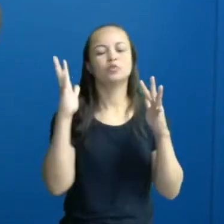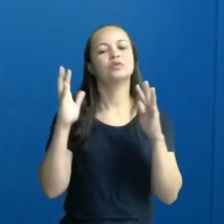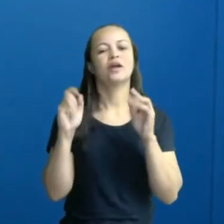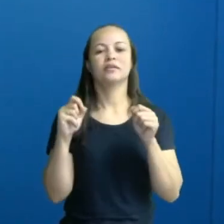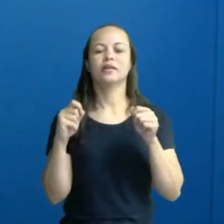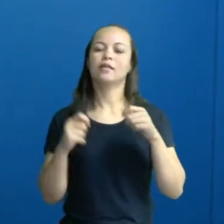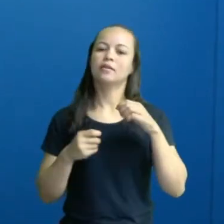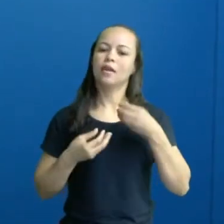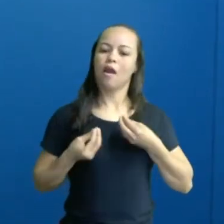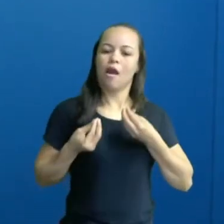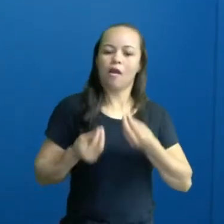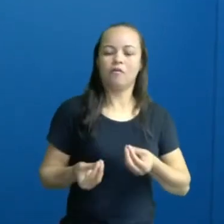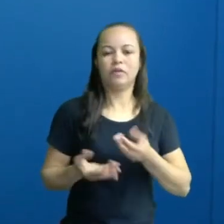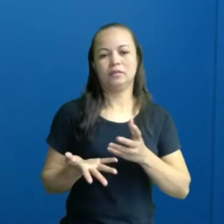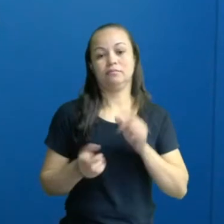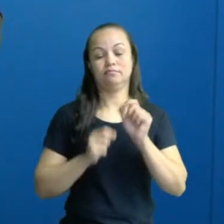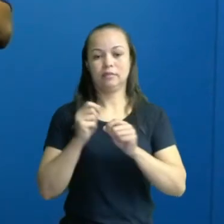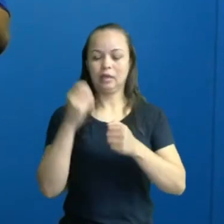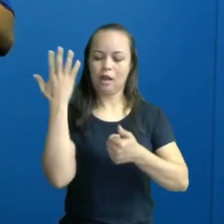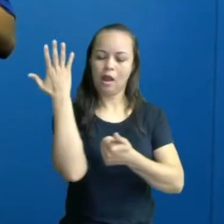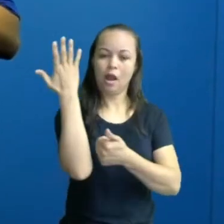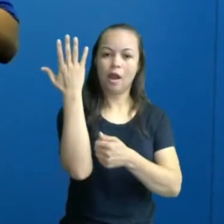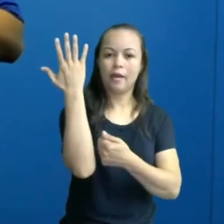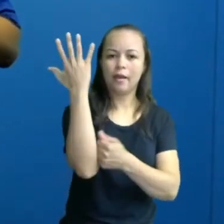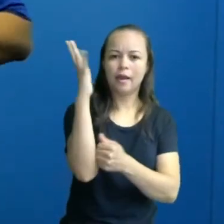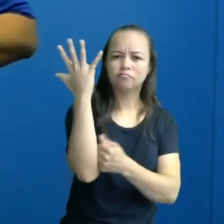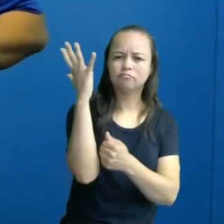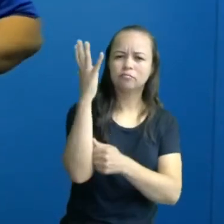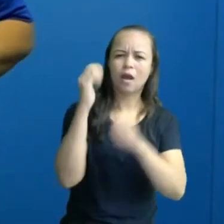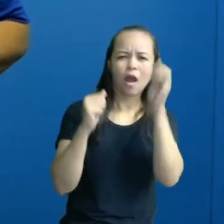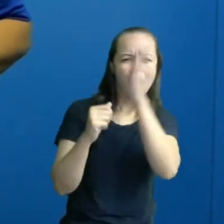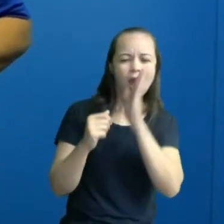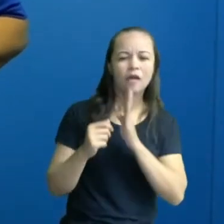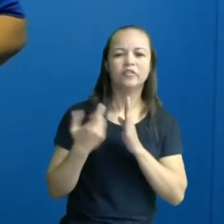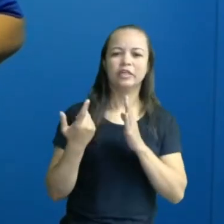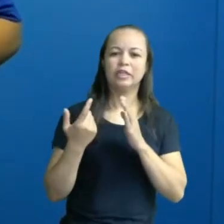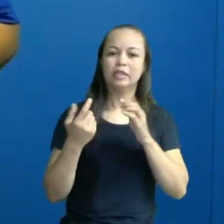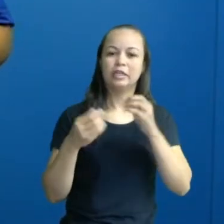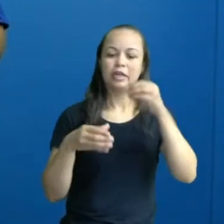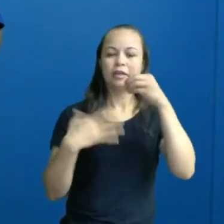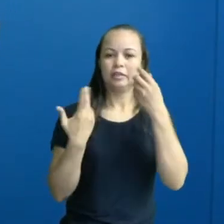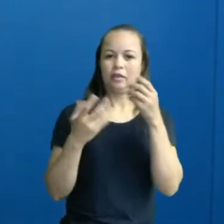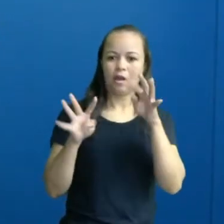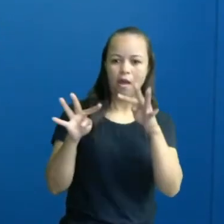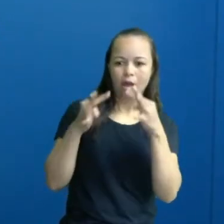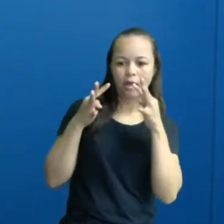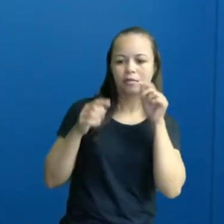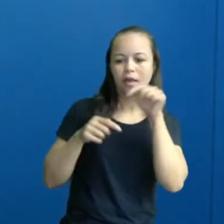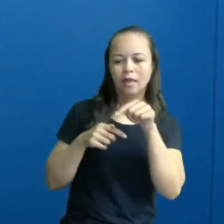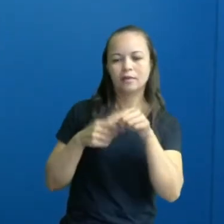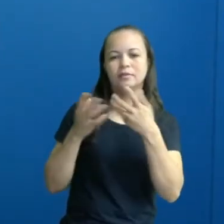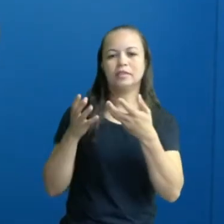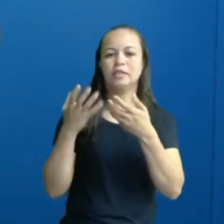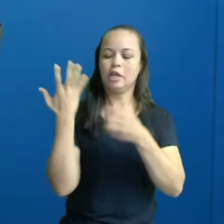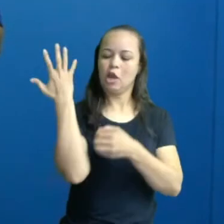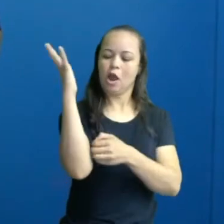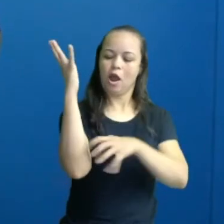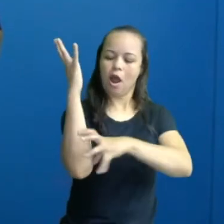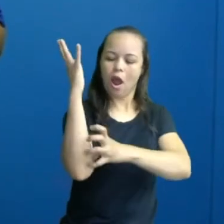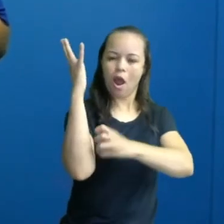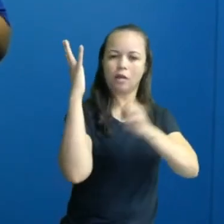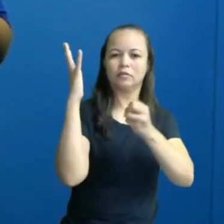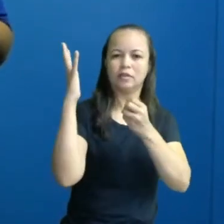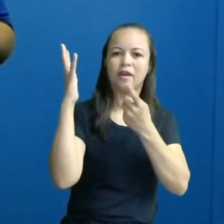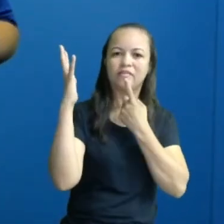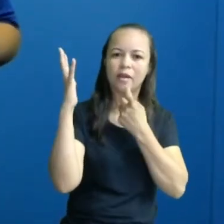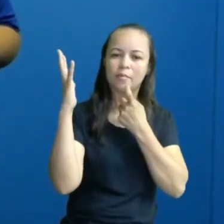mesmo foi o pau-brasil. É uma árvore que por dentro o tronco dela é avermelhado. Então, eles extraíam esse pigmento da